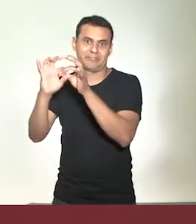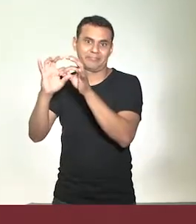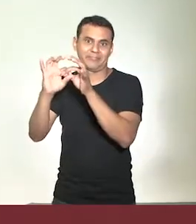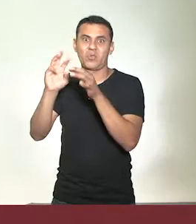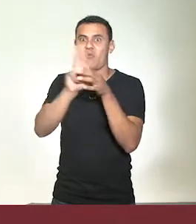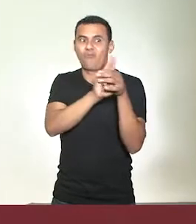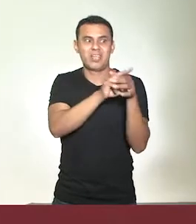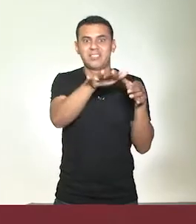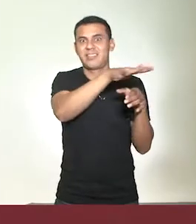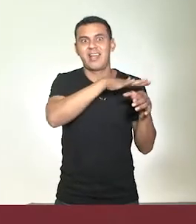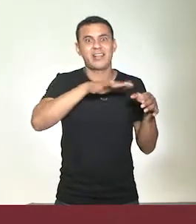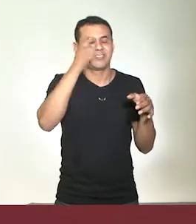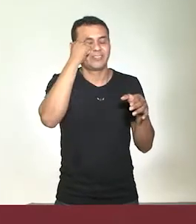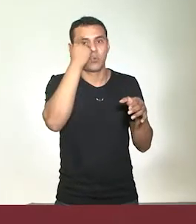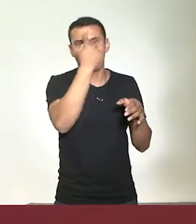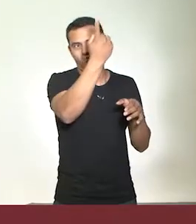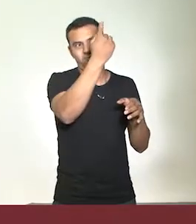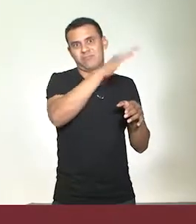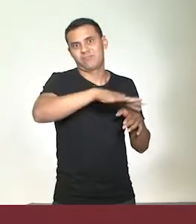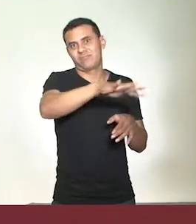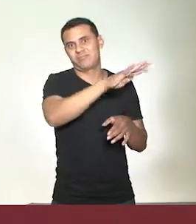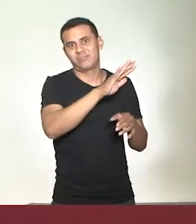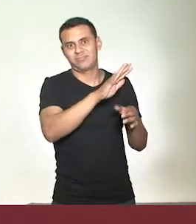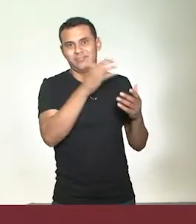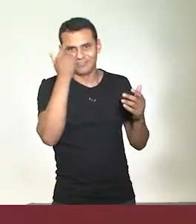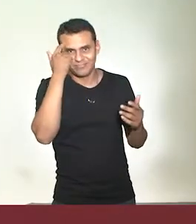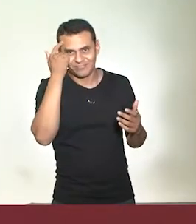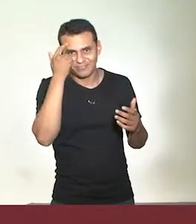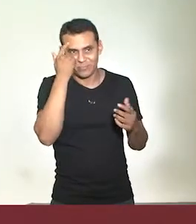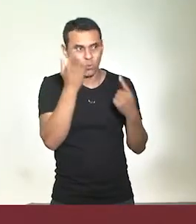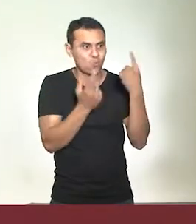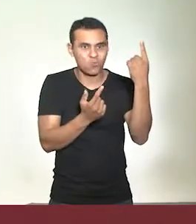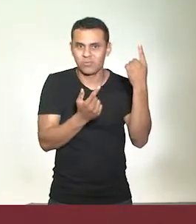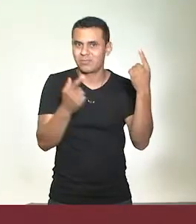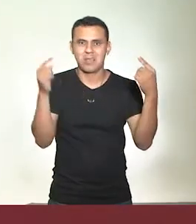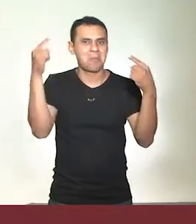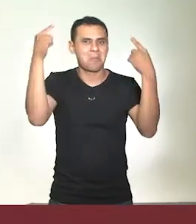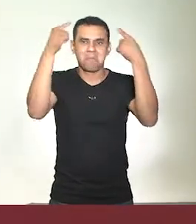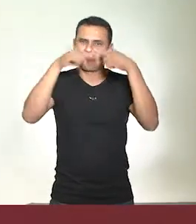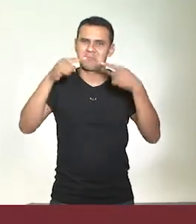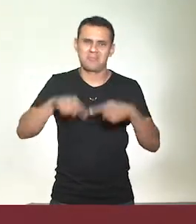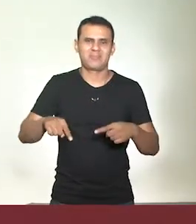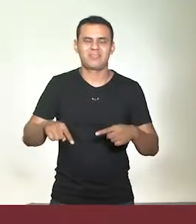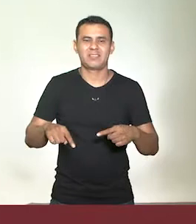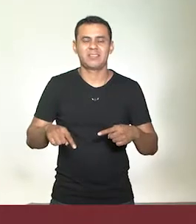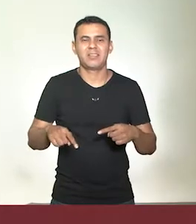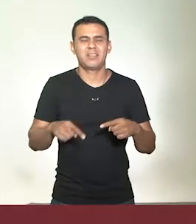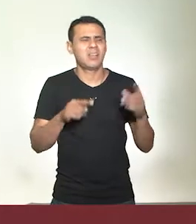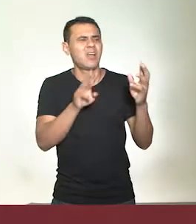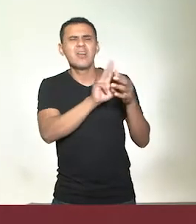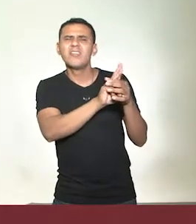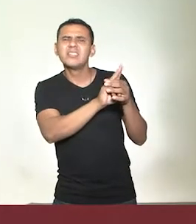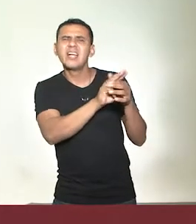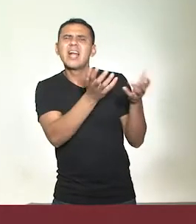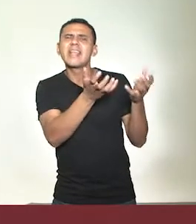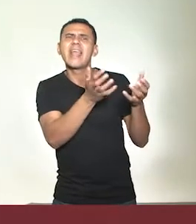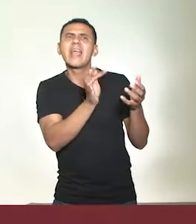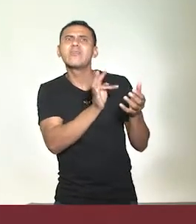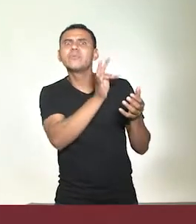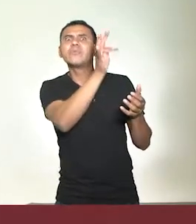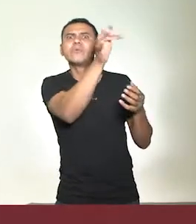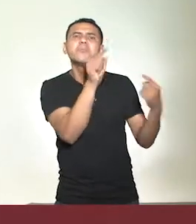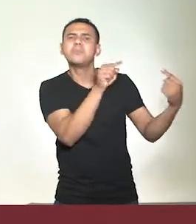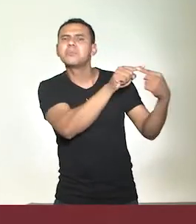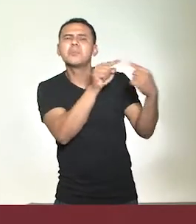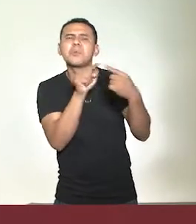ideário de universo da Universidade Ou seja no ideário único né onde é que é um verso até quer chegar onde